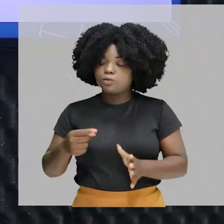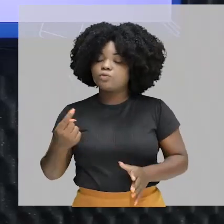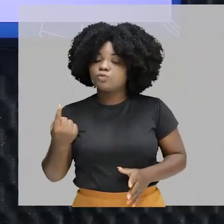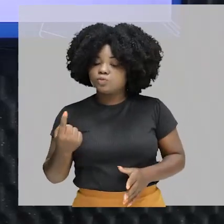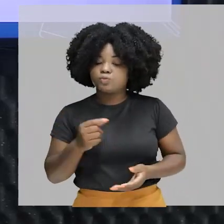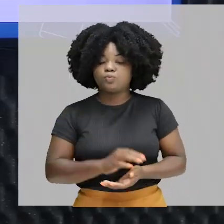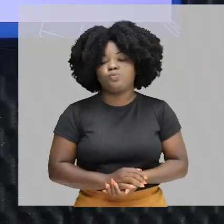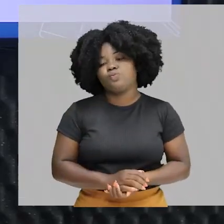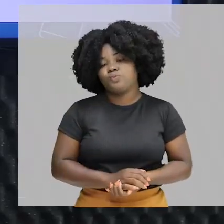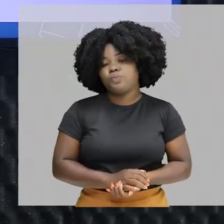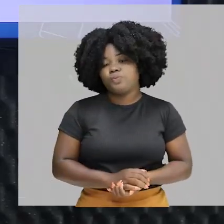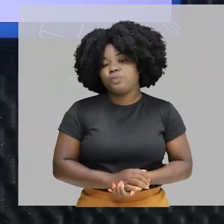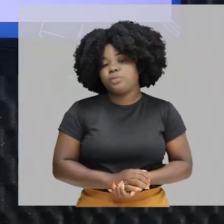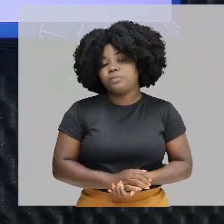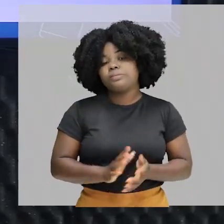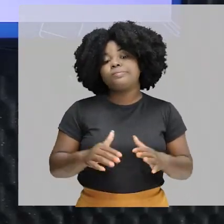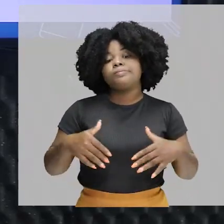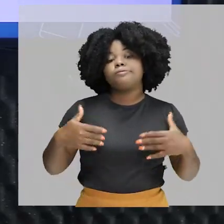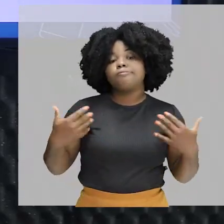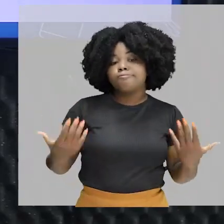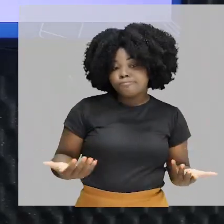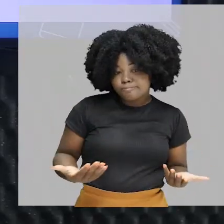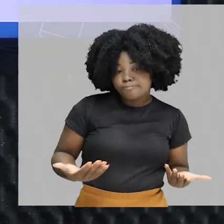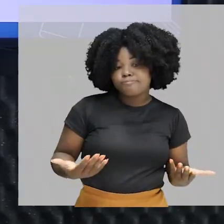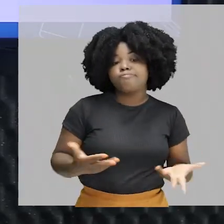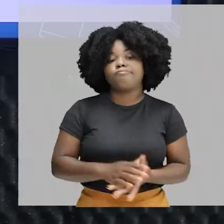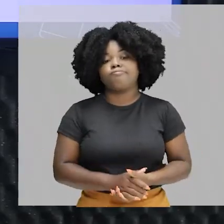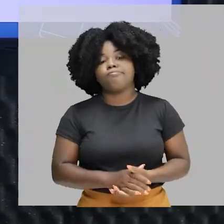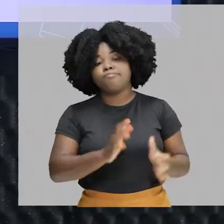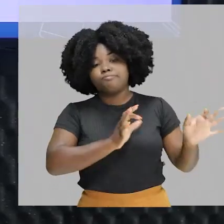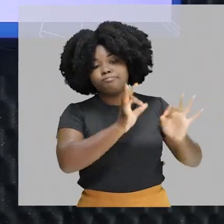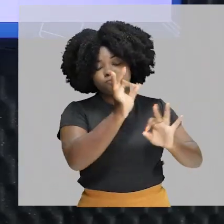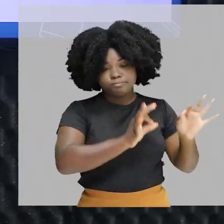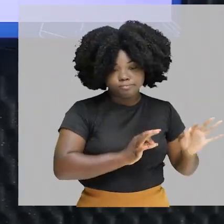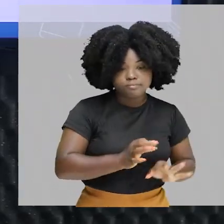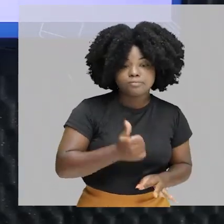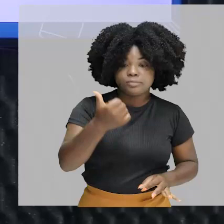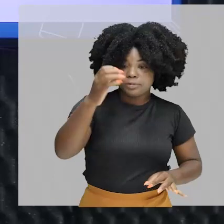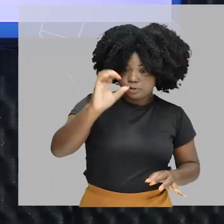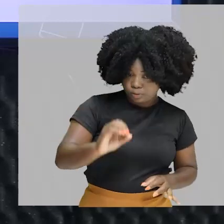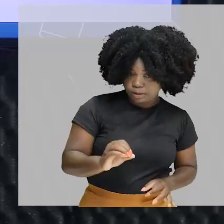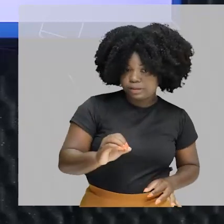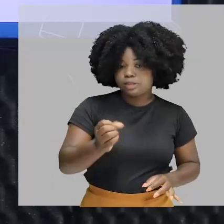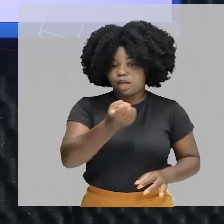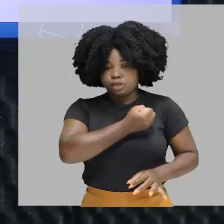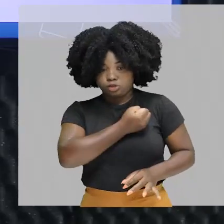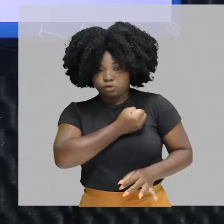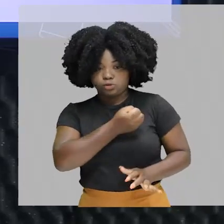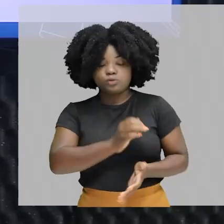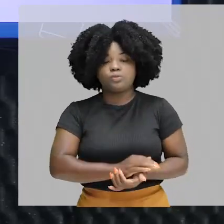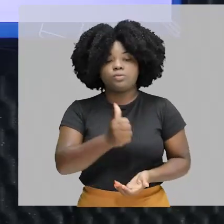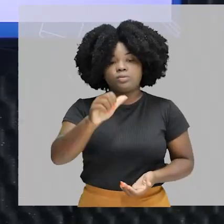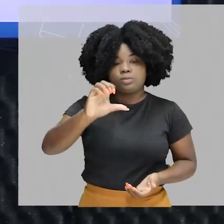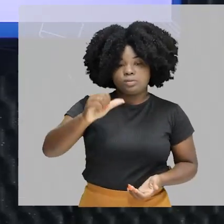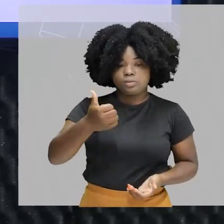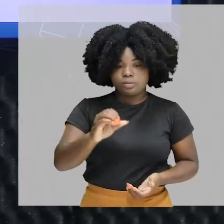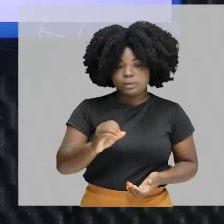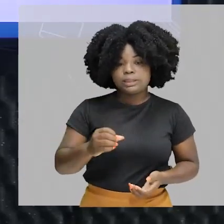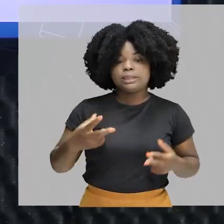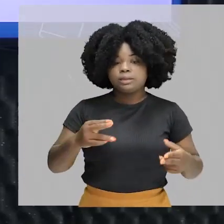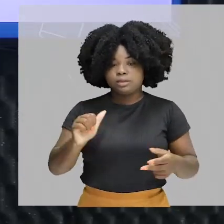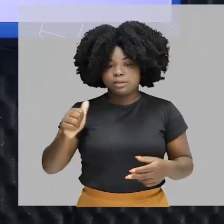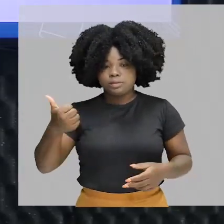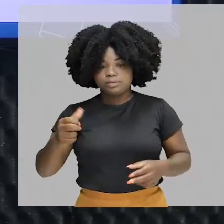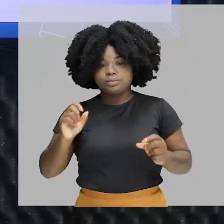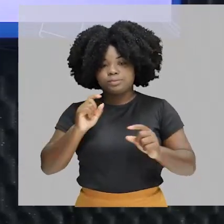1. Então, eu já vou fazer o ajuste, tá? Com esses 10 termos, ou seja, A10 é igual a